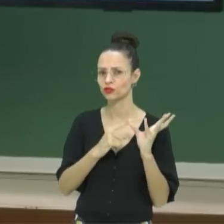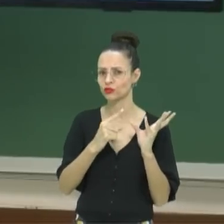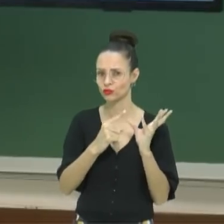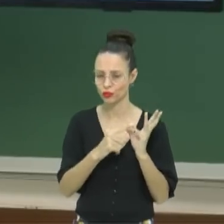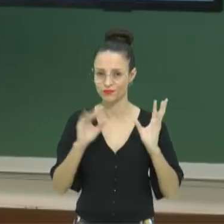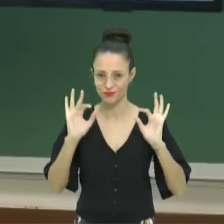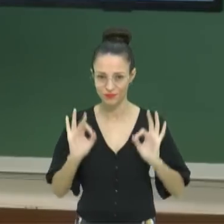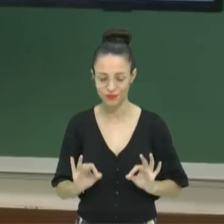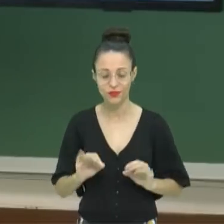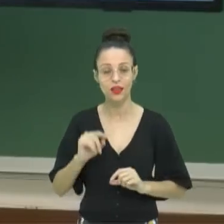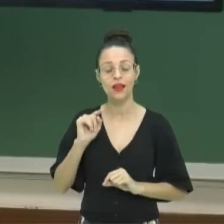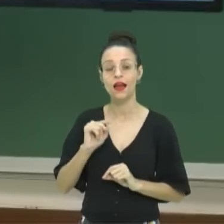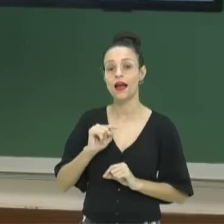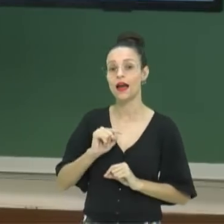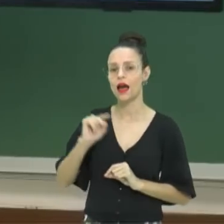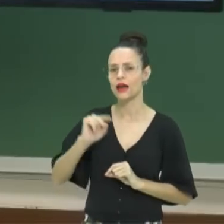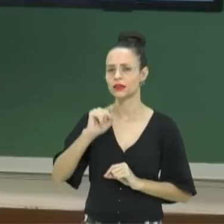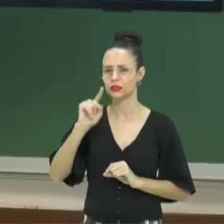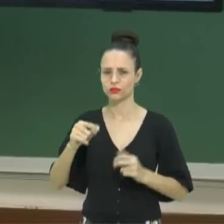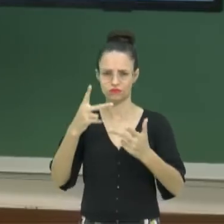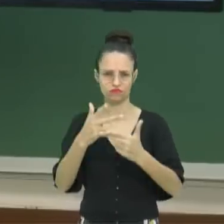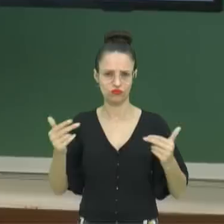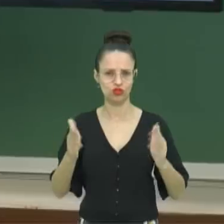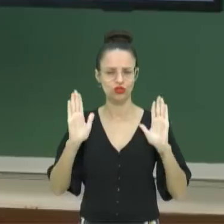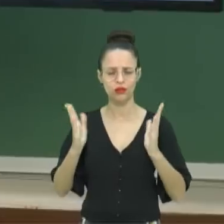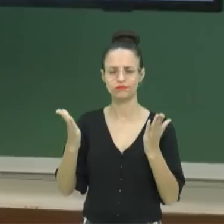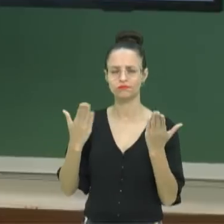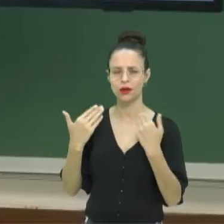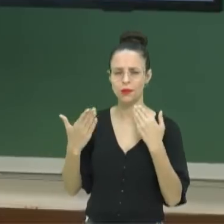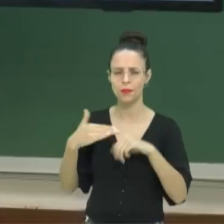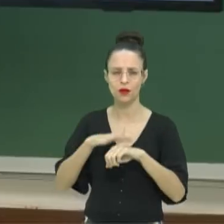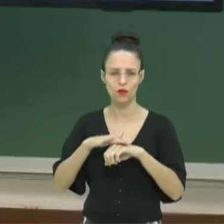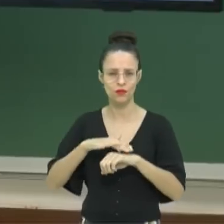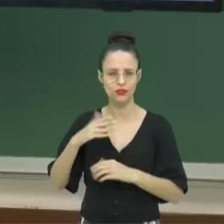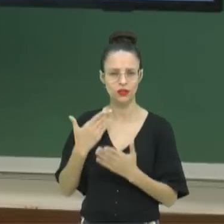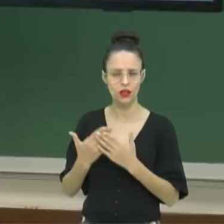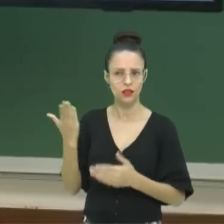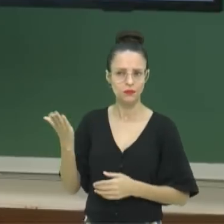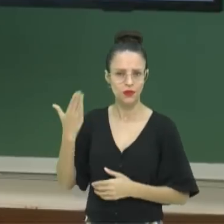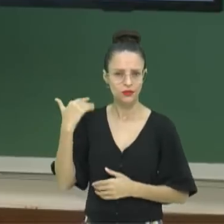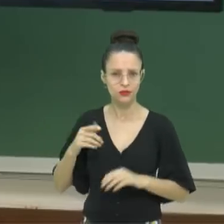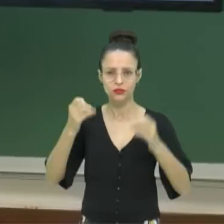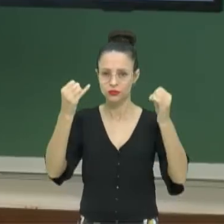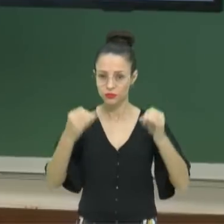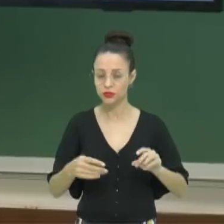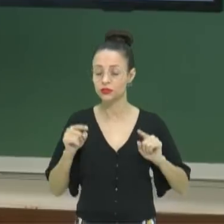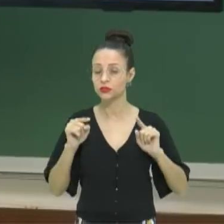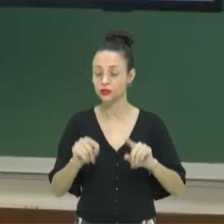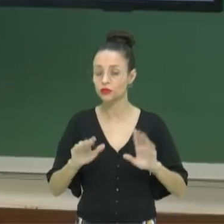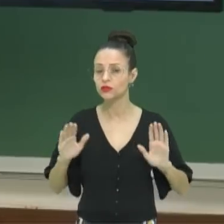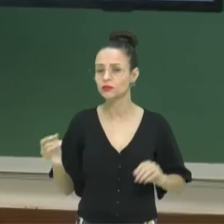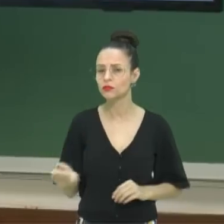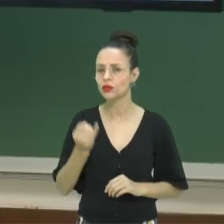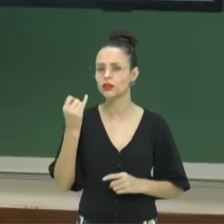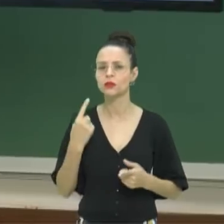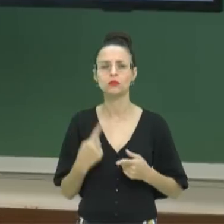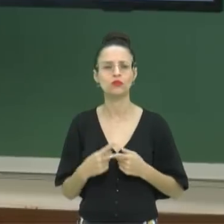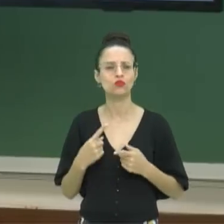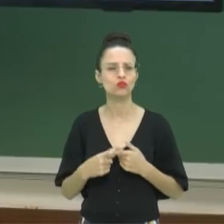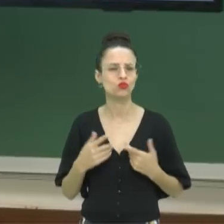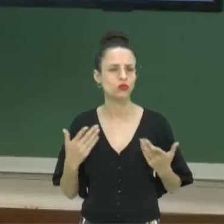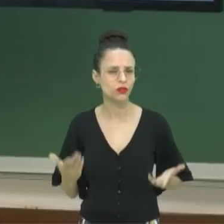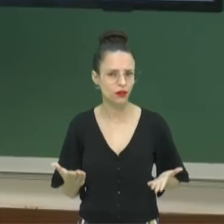só, a acentuação, nós já conversamos na aula passada sobre isso, é importante a gente saber. Por quê,